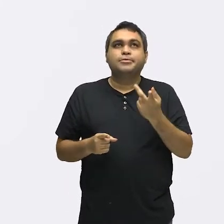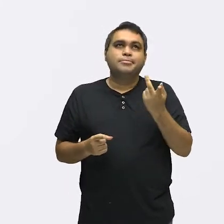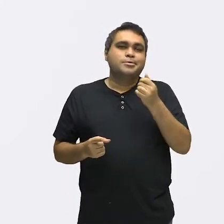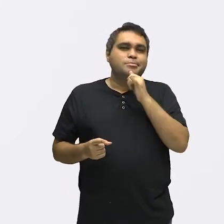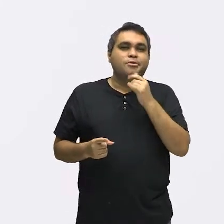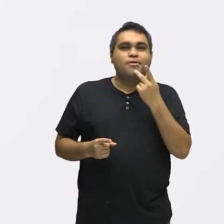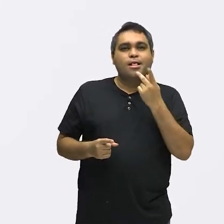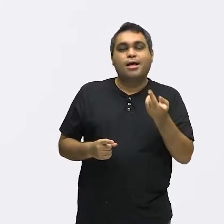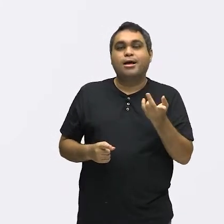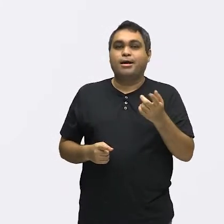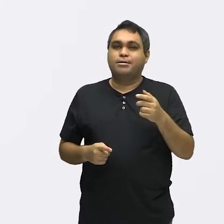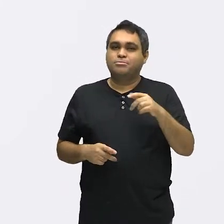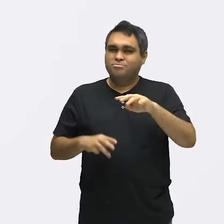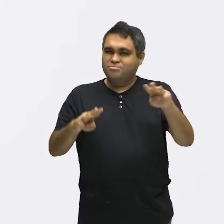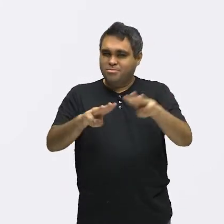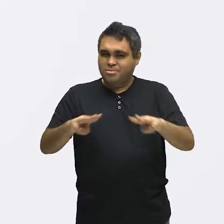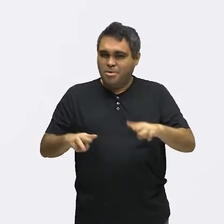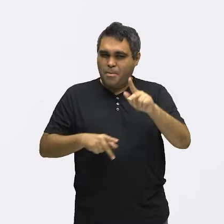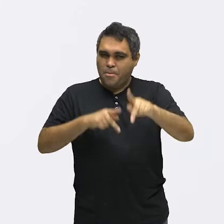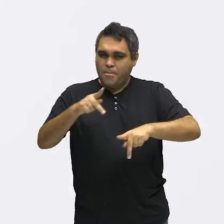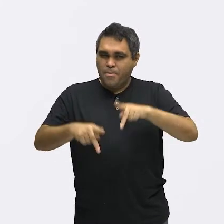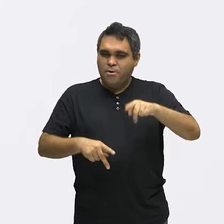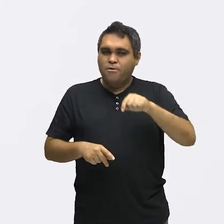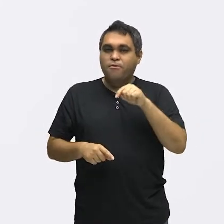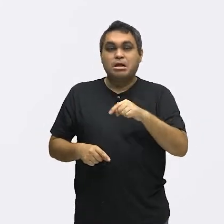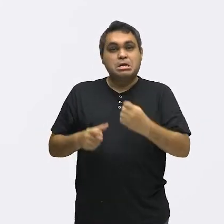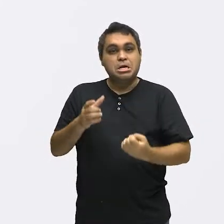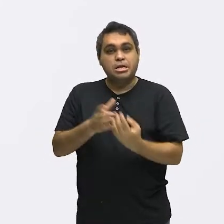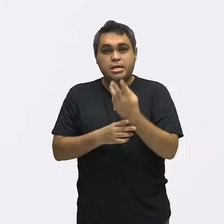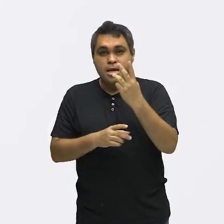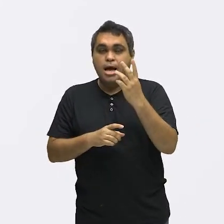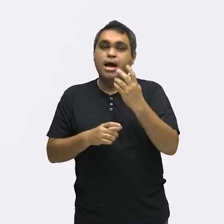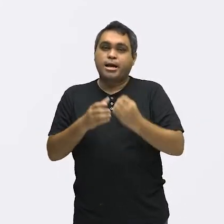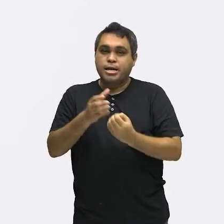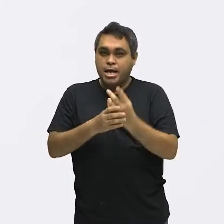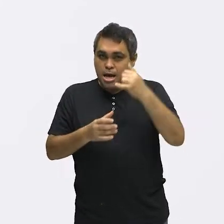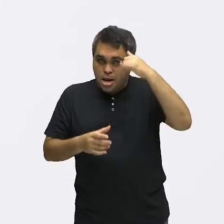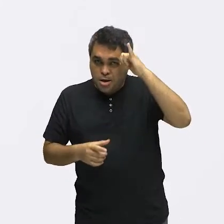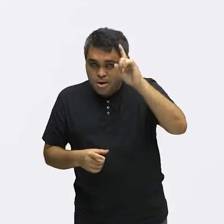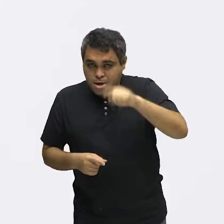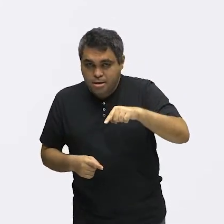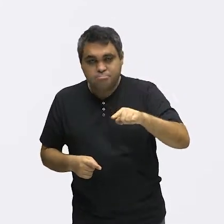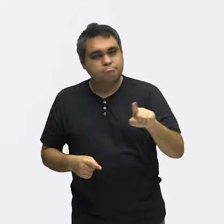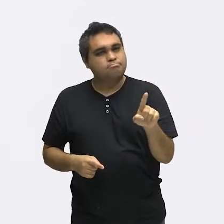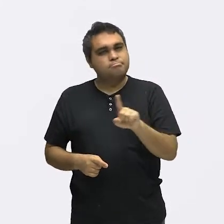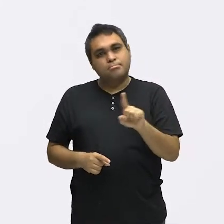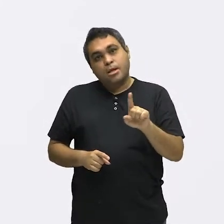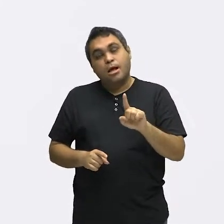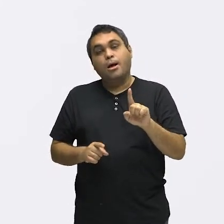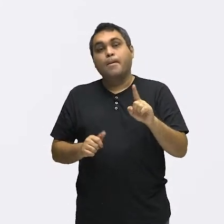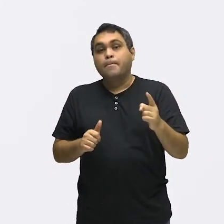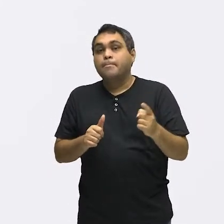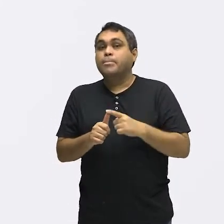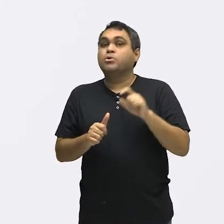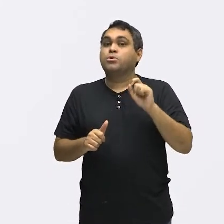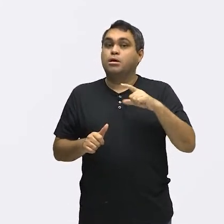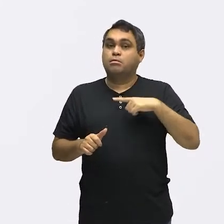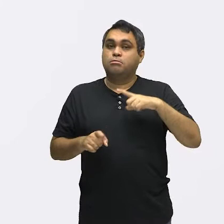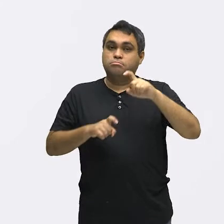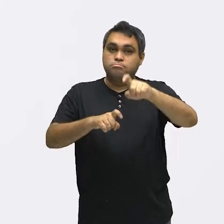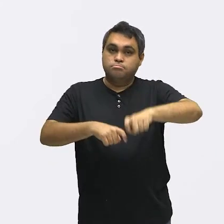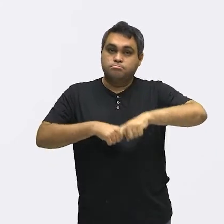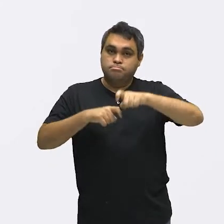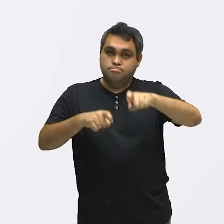os mesopotâmicos criaram a pecuária. A gente vai ver o seguinte, né, que essa agricultura, ela divide ali a passagem